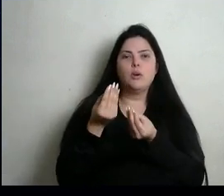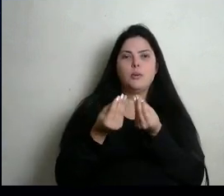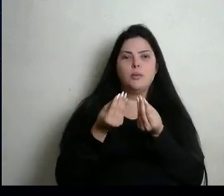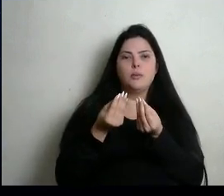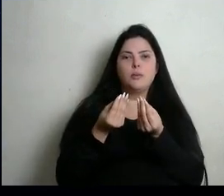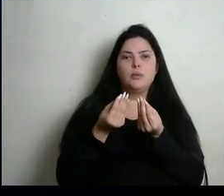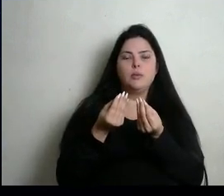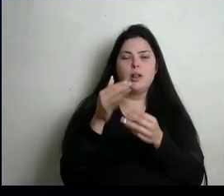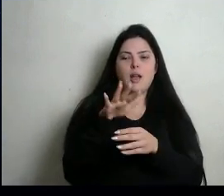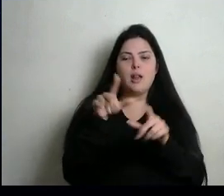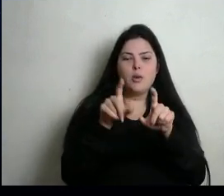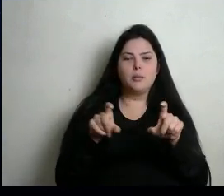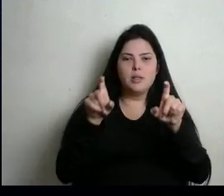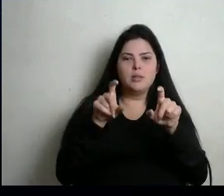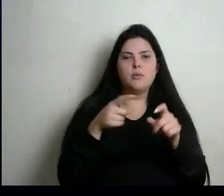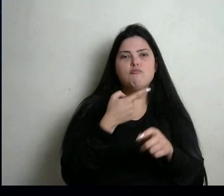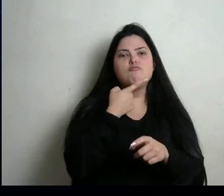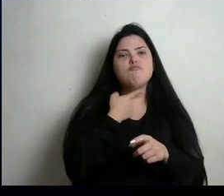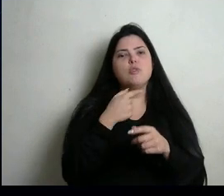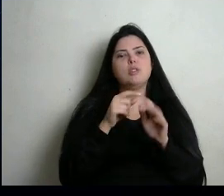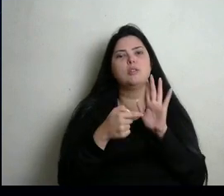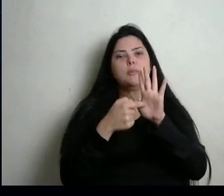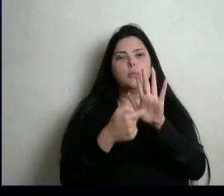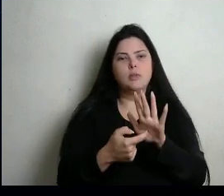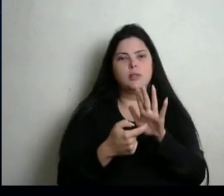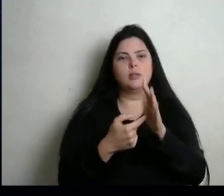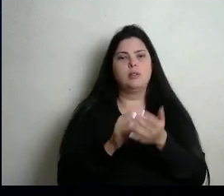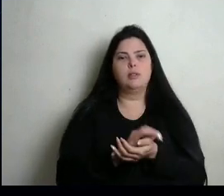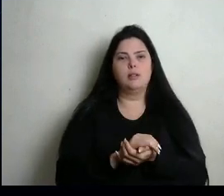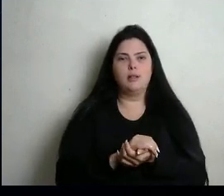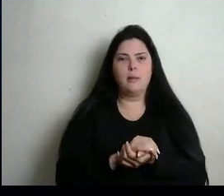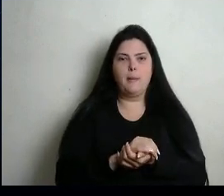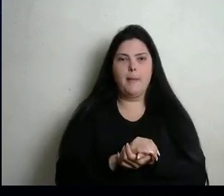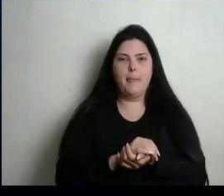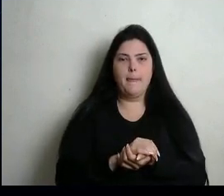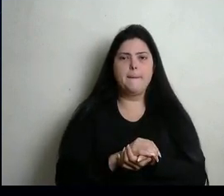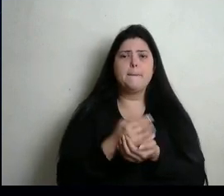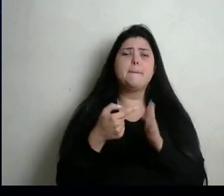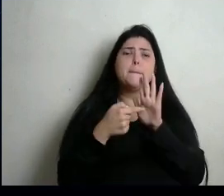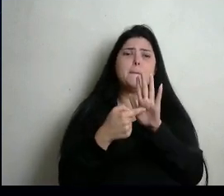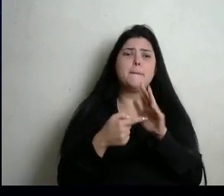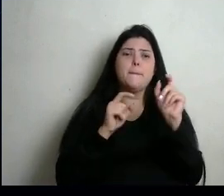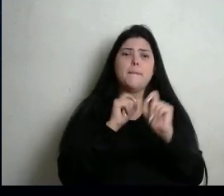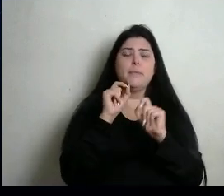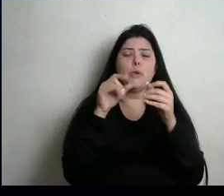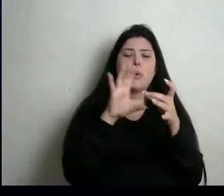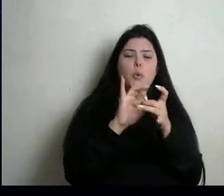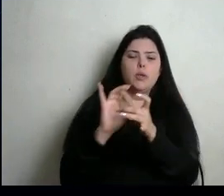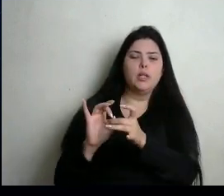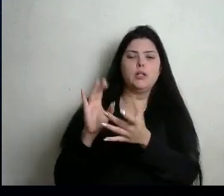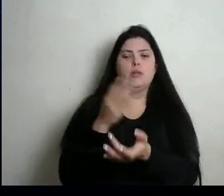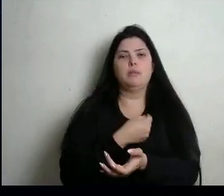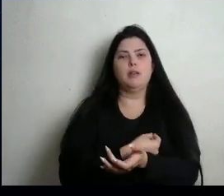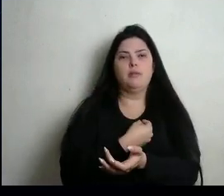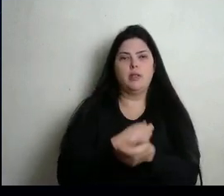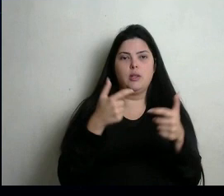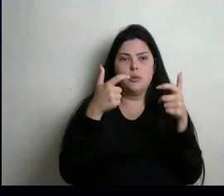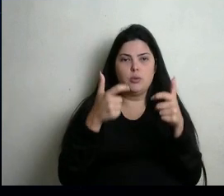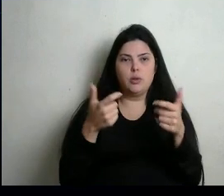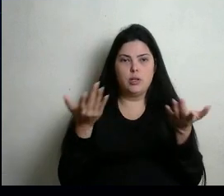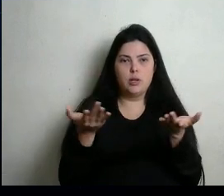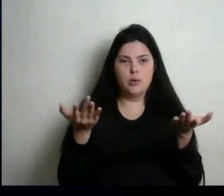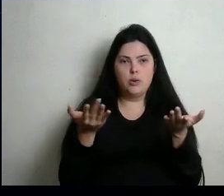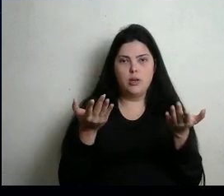computação, né? Eu sempre gosto de compartilhar isso para trazer aqui o contexto todo da onde eu estou no momento e como que foi a